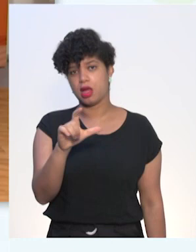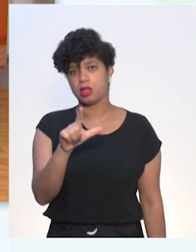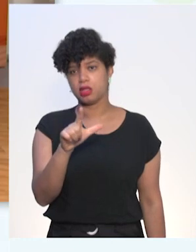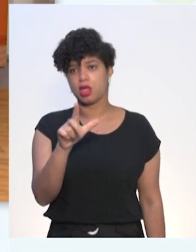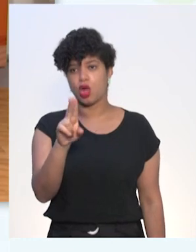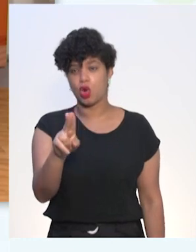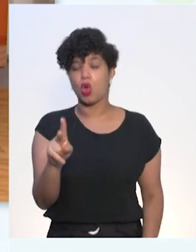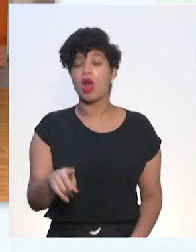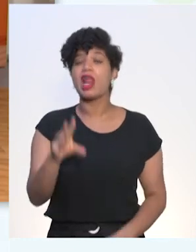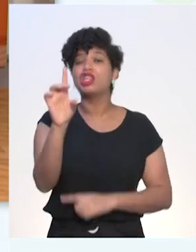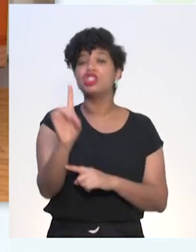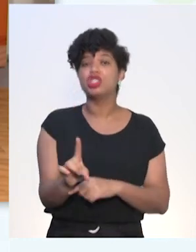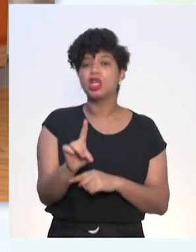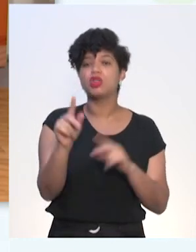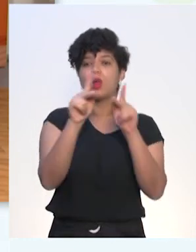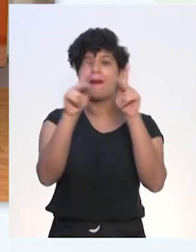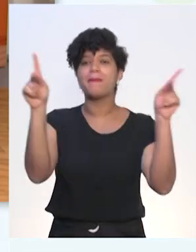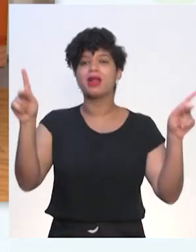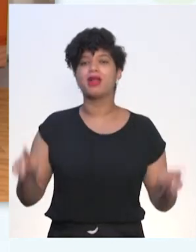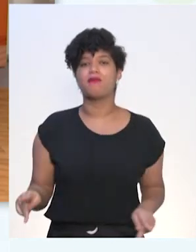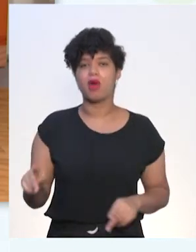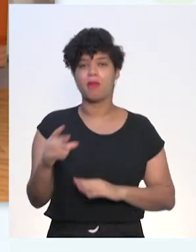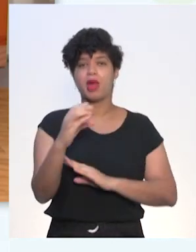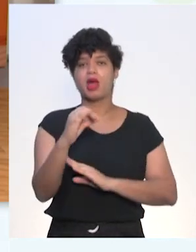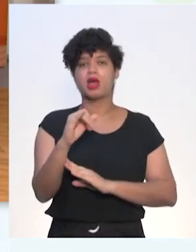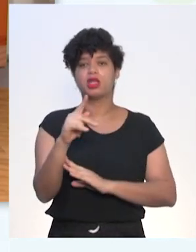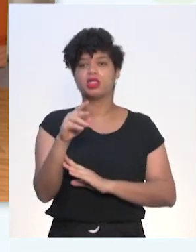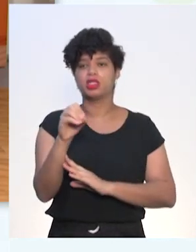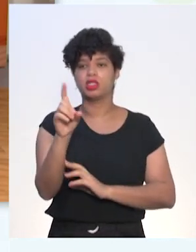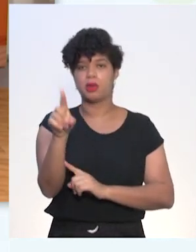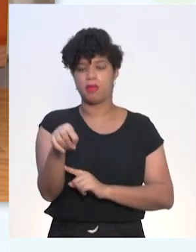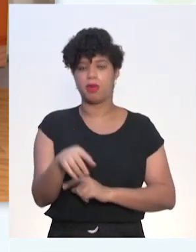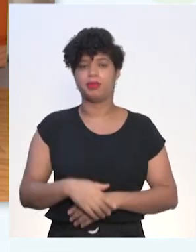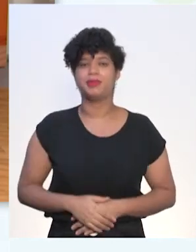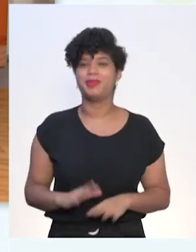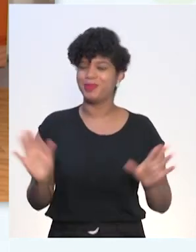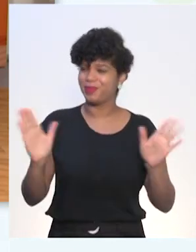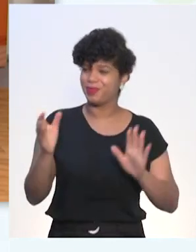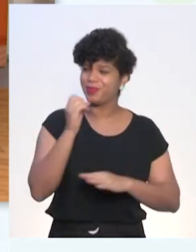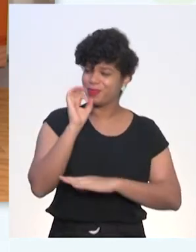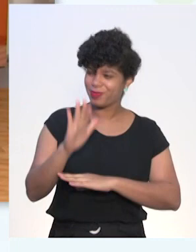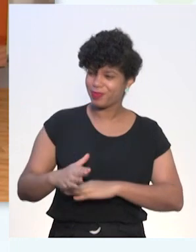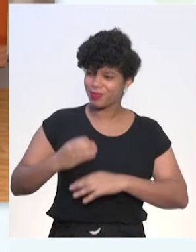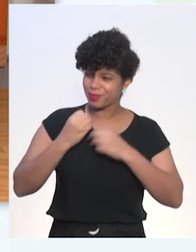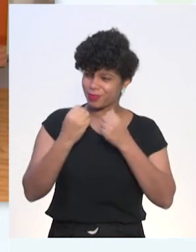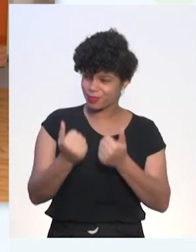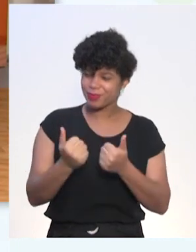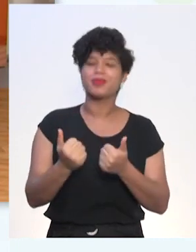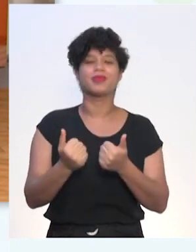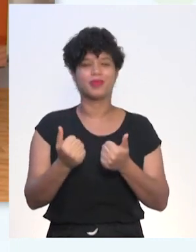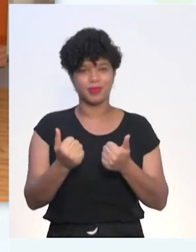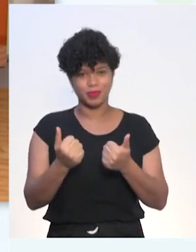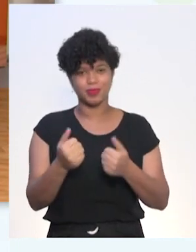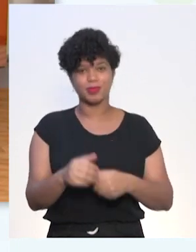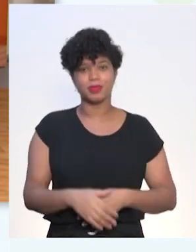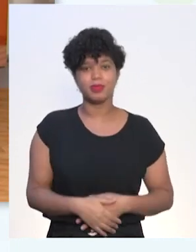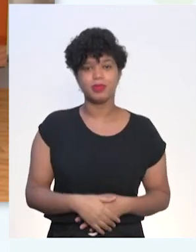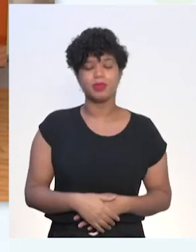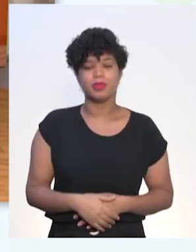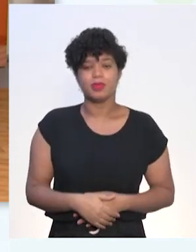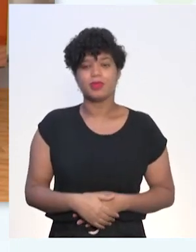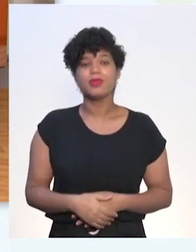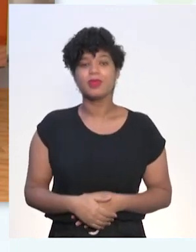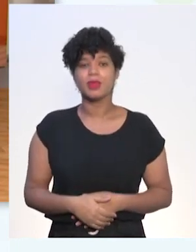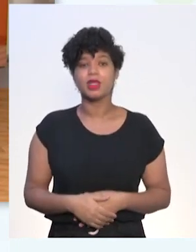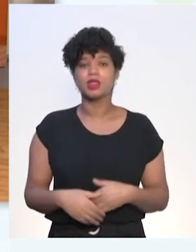diretora da plataforma Cipó Oi Adriana Boa tarde Oi boa tarde tudo bom tudo bem Adriana mesmo